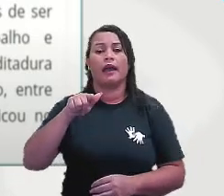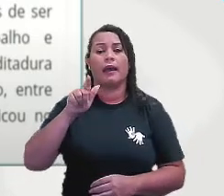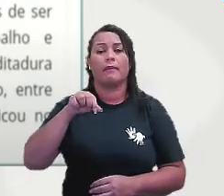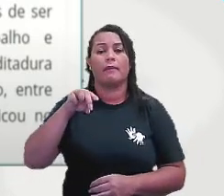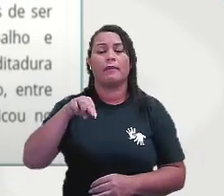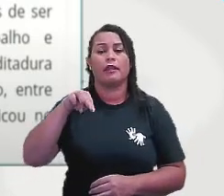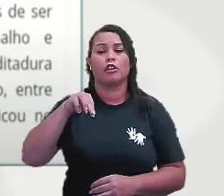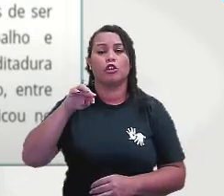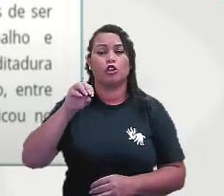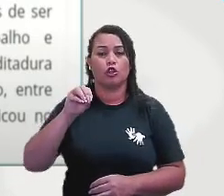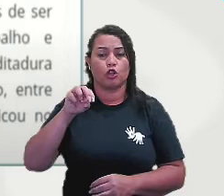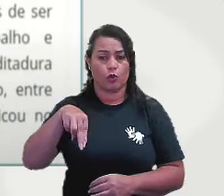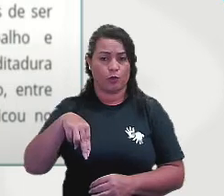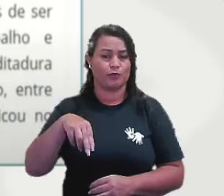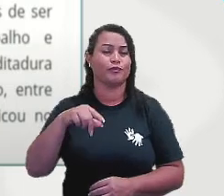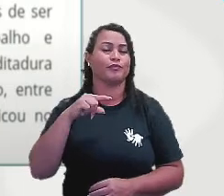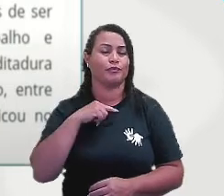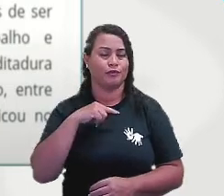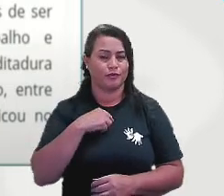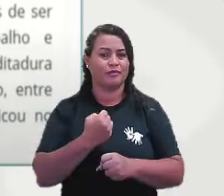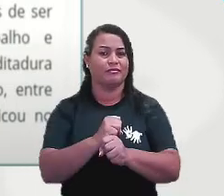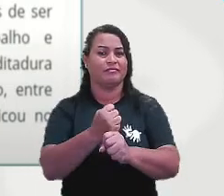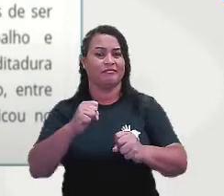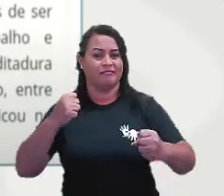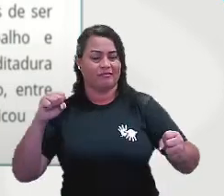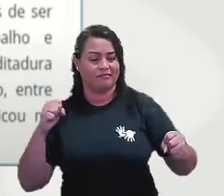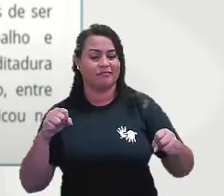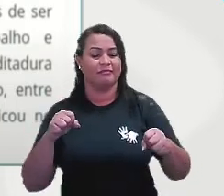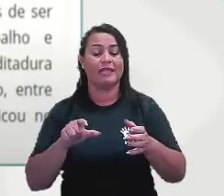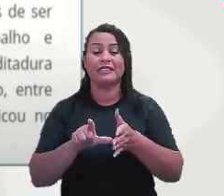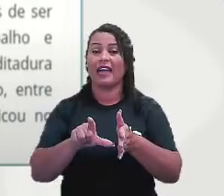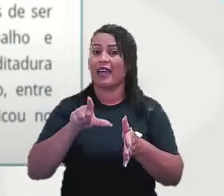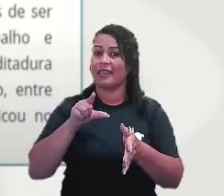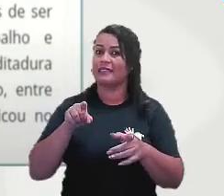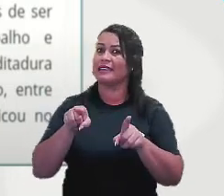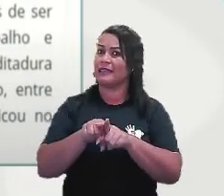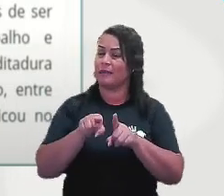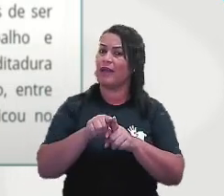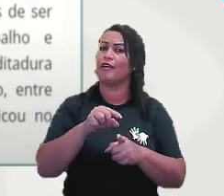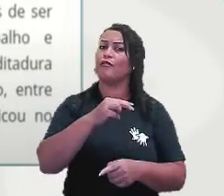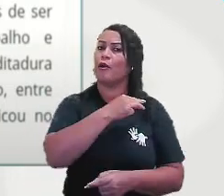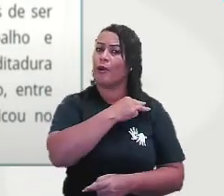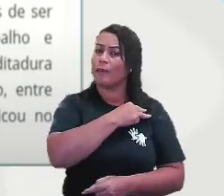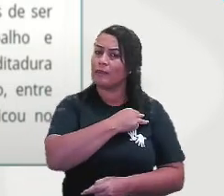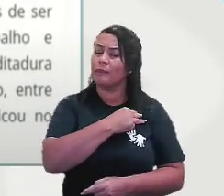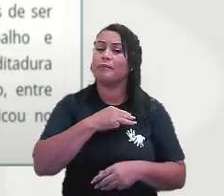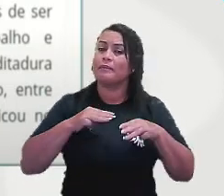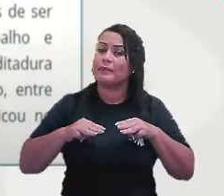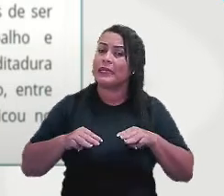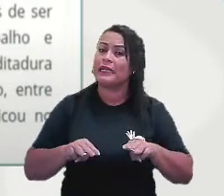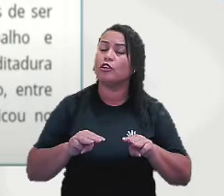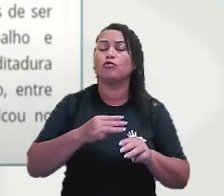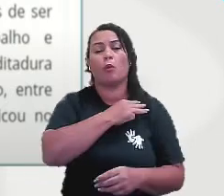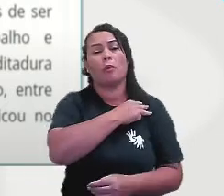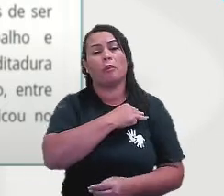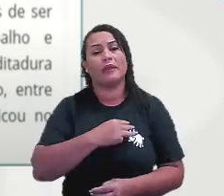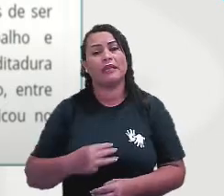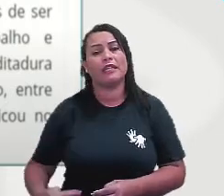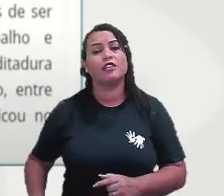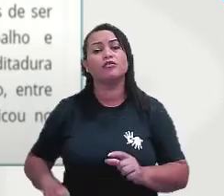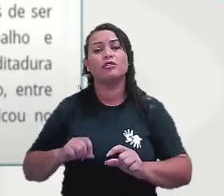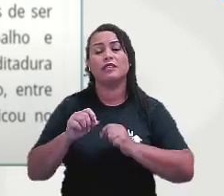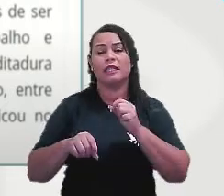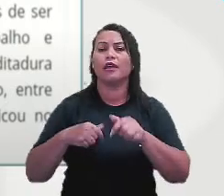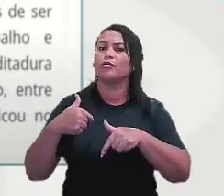Mas antes de ser governador, ele também foi ministro do Trabalho e também da Justiça de Getúlio Vargas, lá